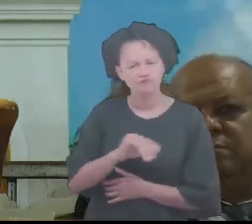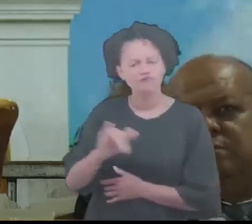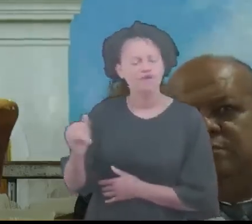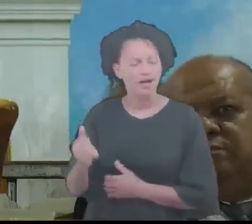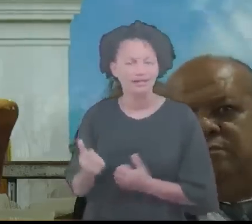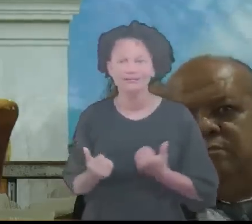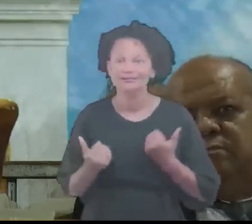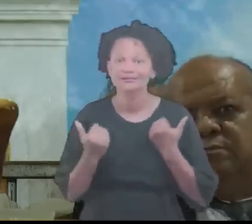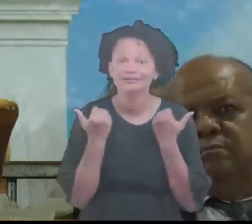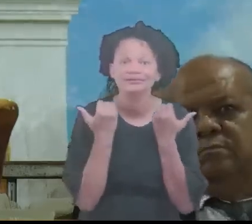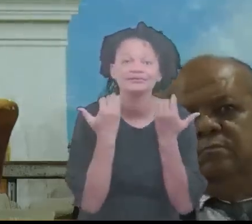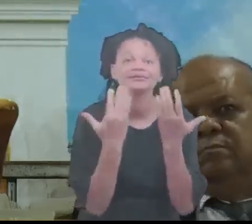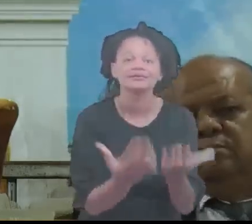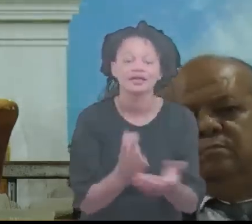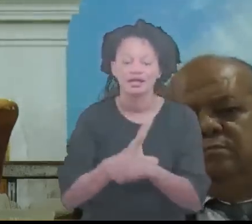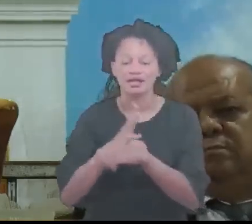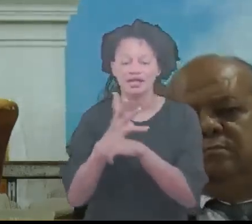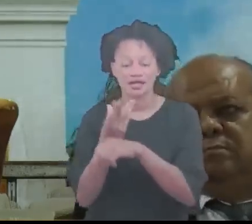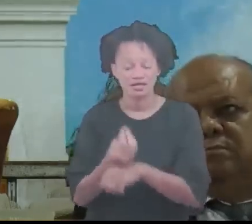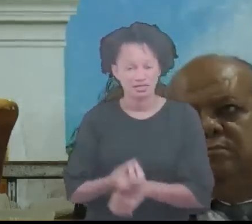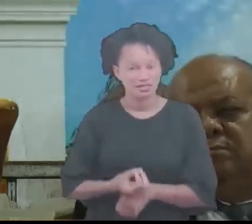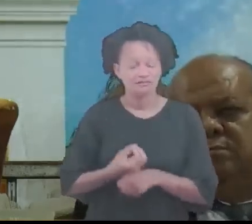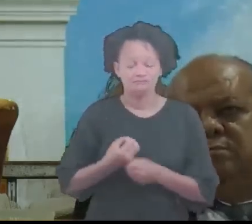sua igreja joias de ouro